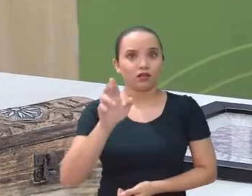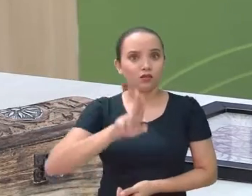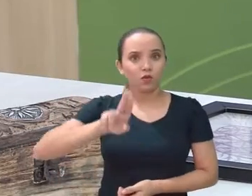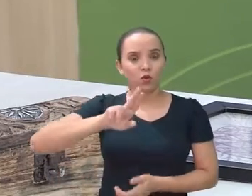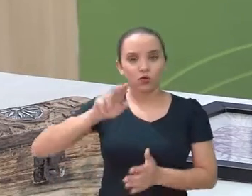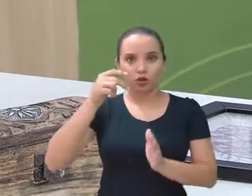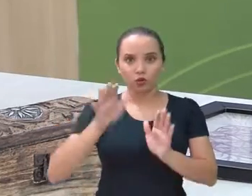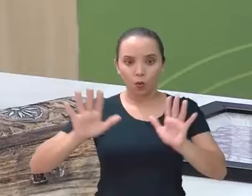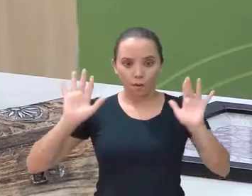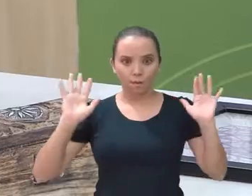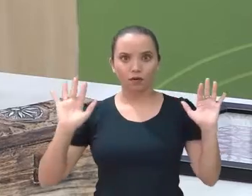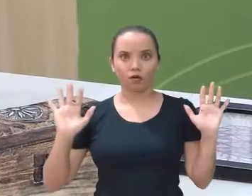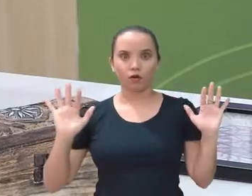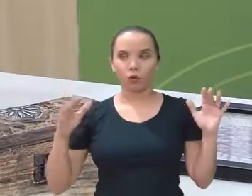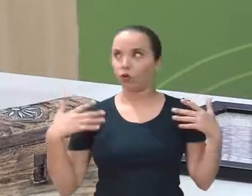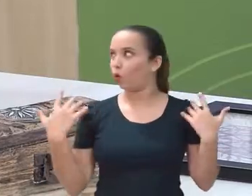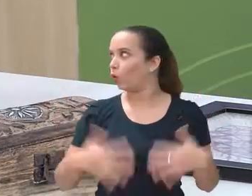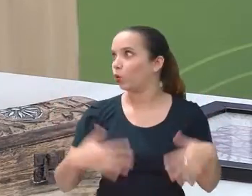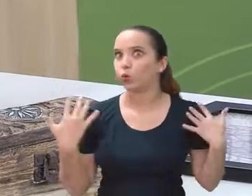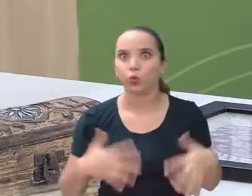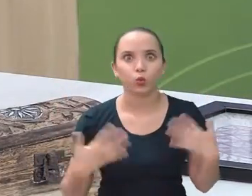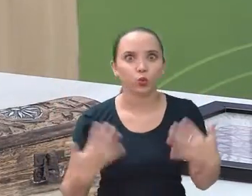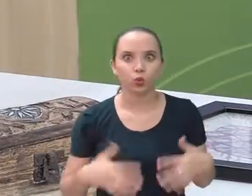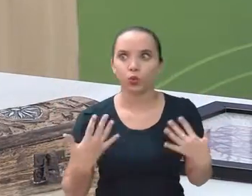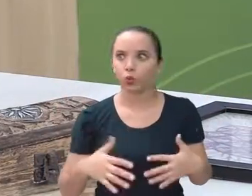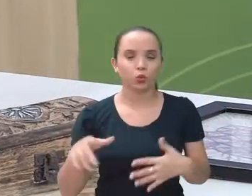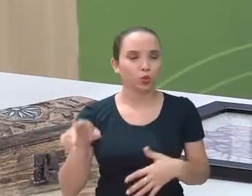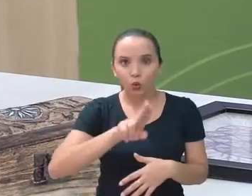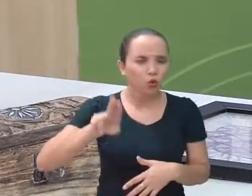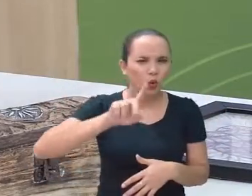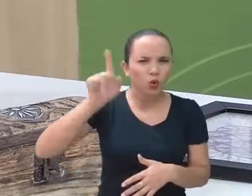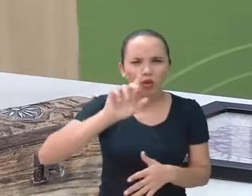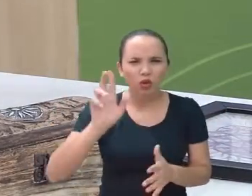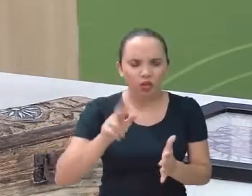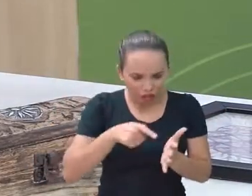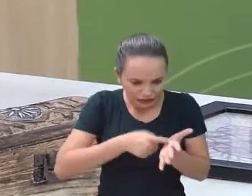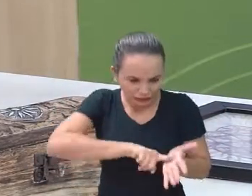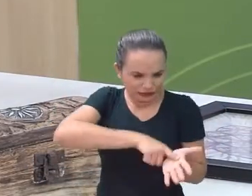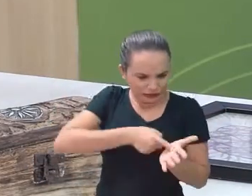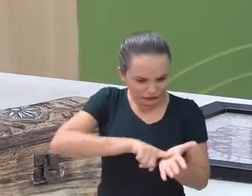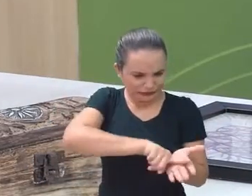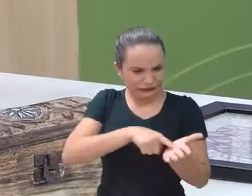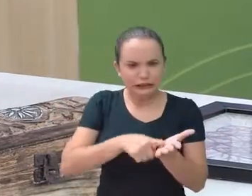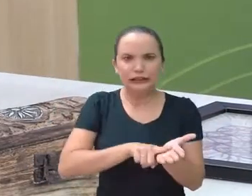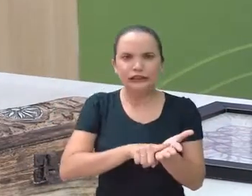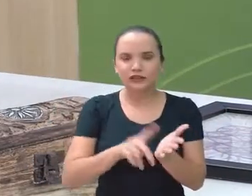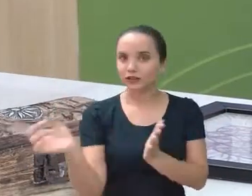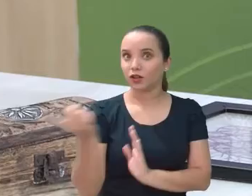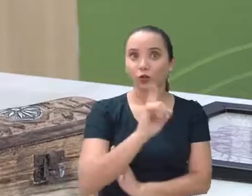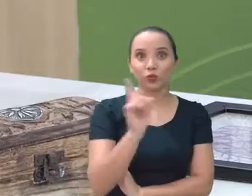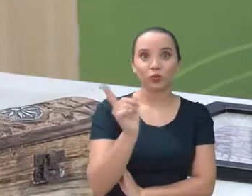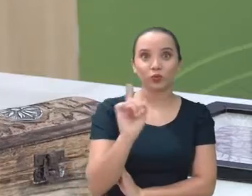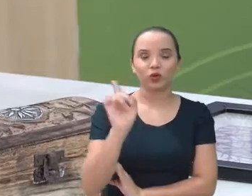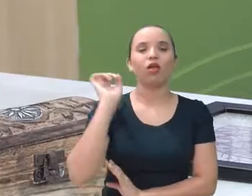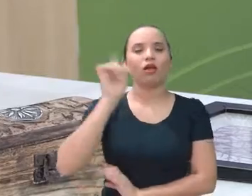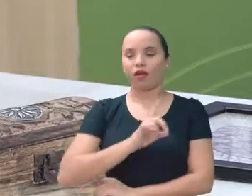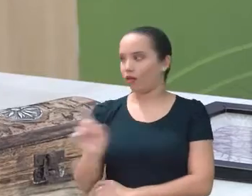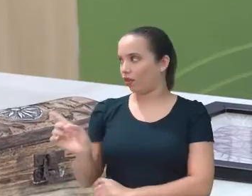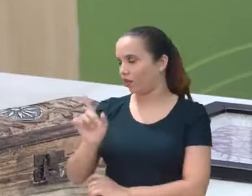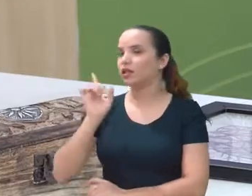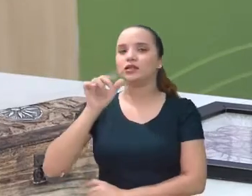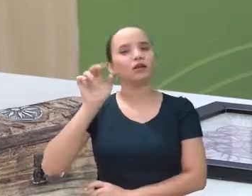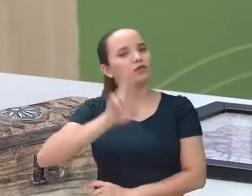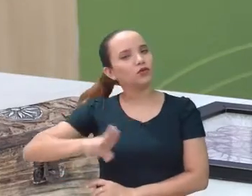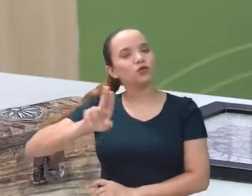mão. Meu Deus, ele não usou o buril, não cavucou. Não. Este aqui foi feito de